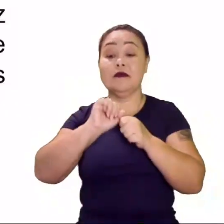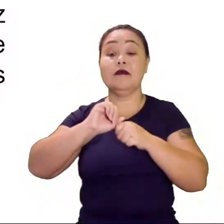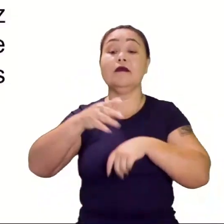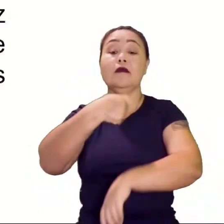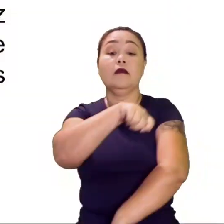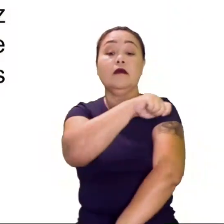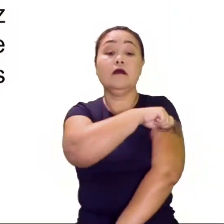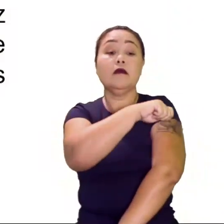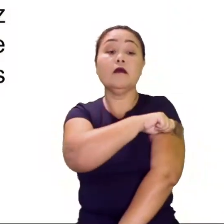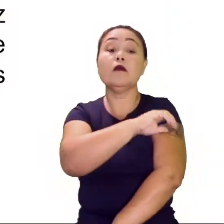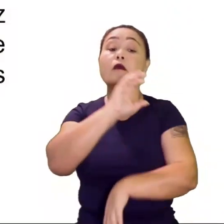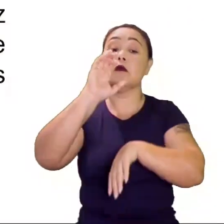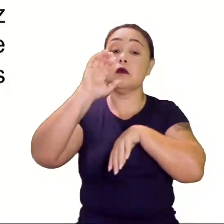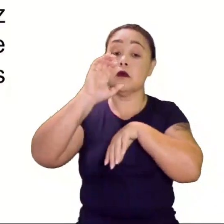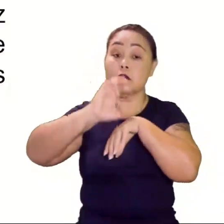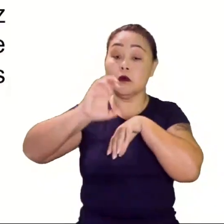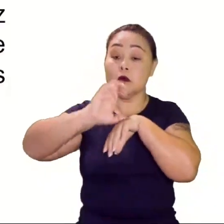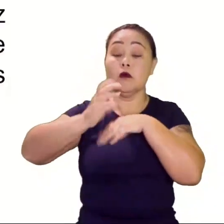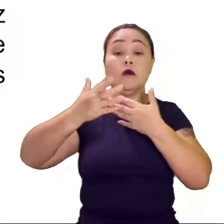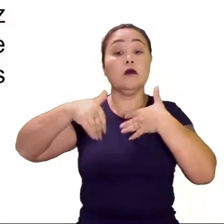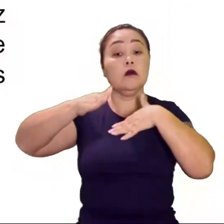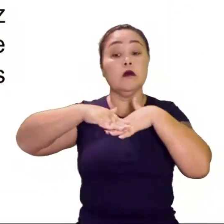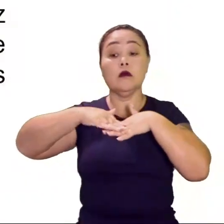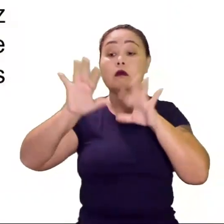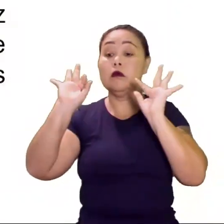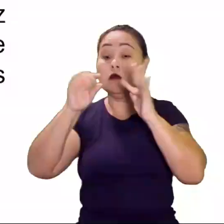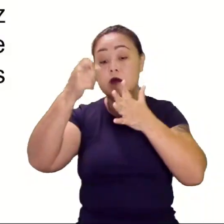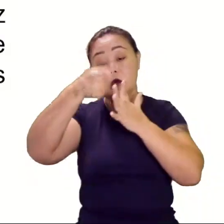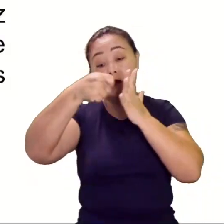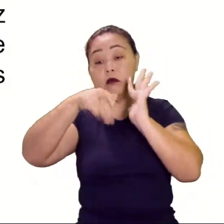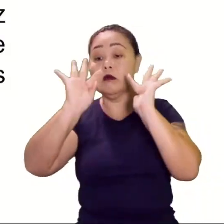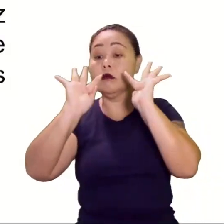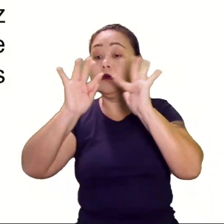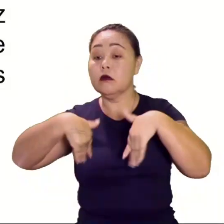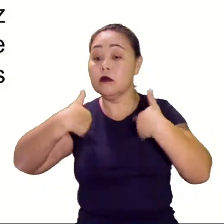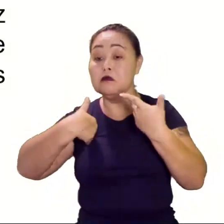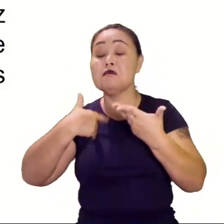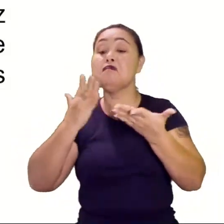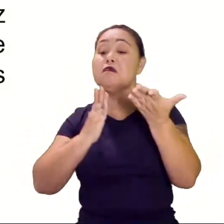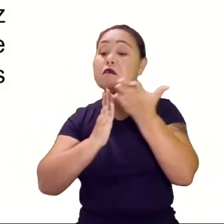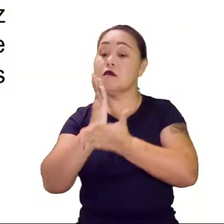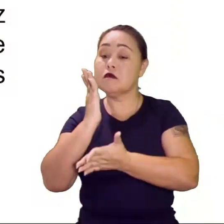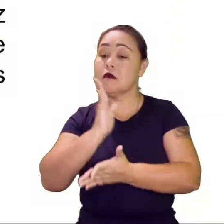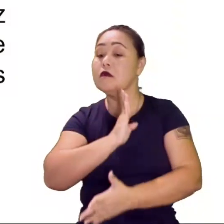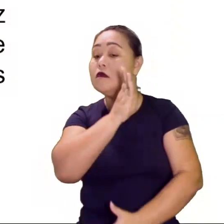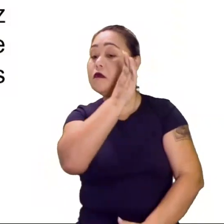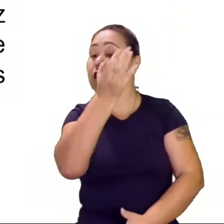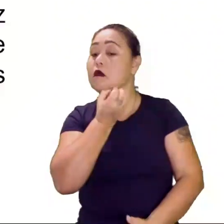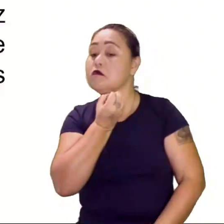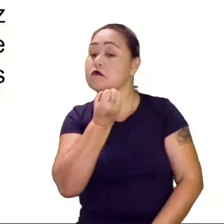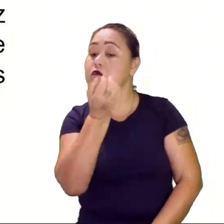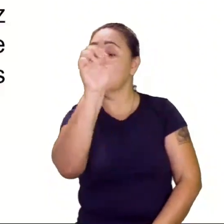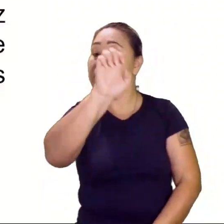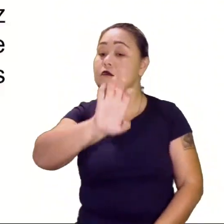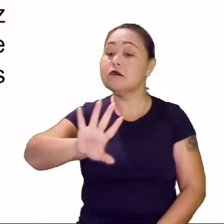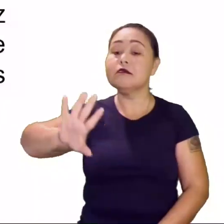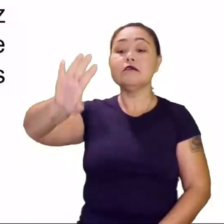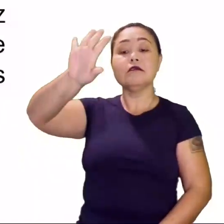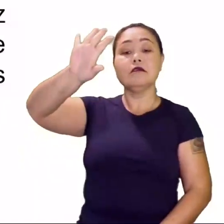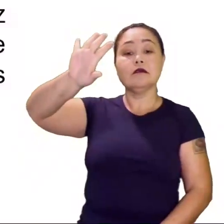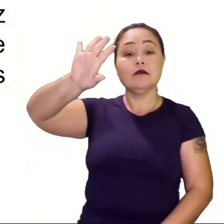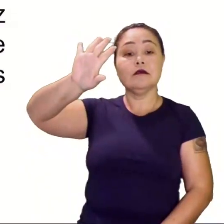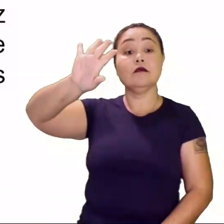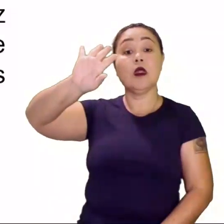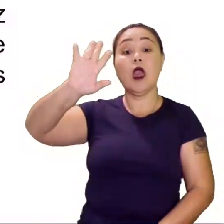de matemática, depois de terminar o semestre com êxito, resolveu viajar para a Europa.